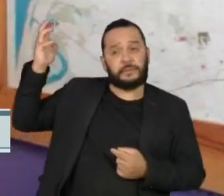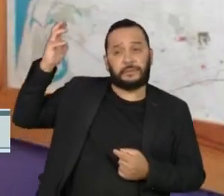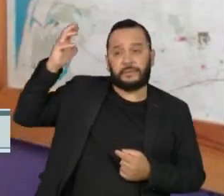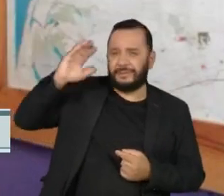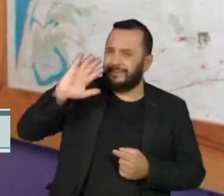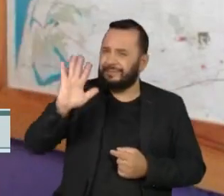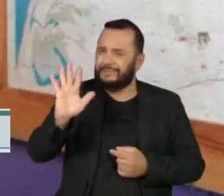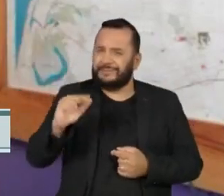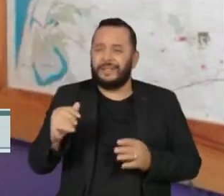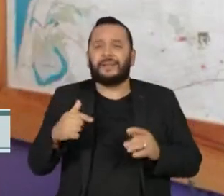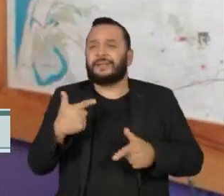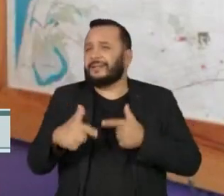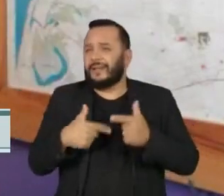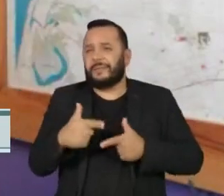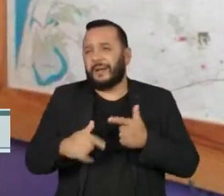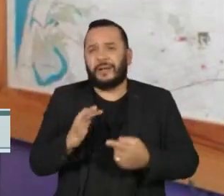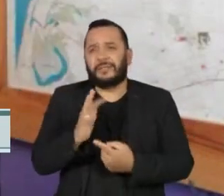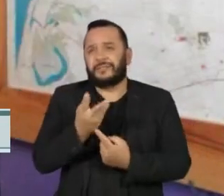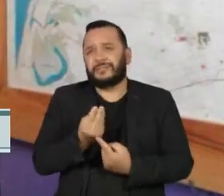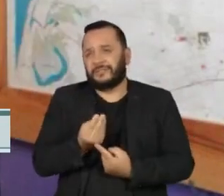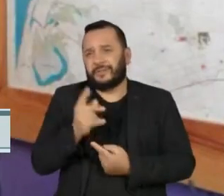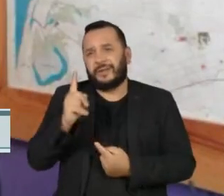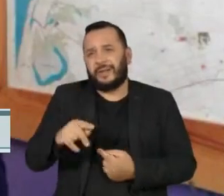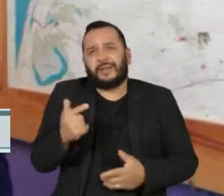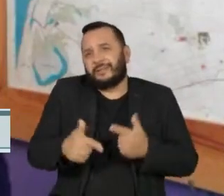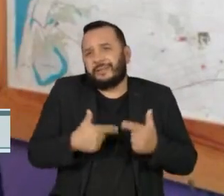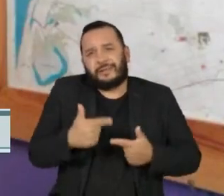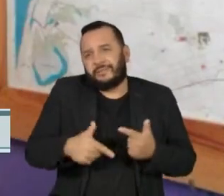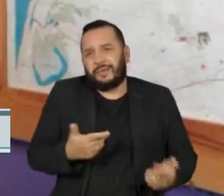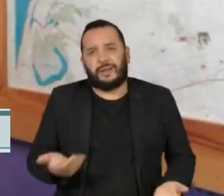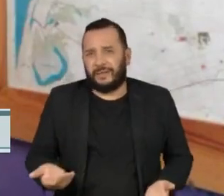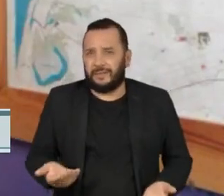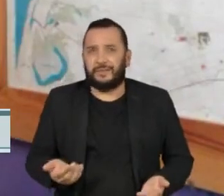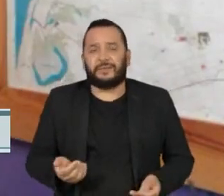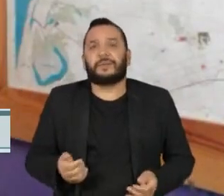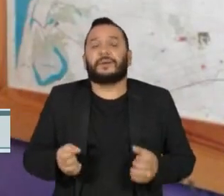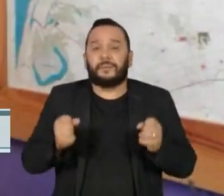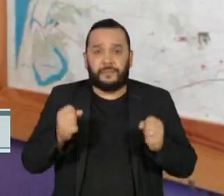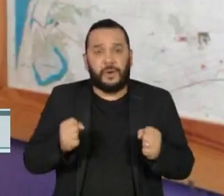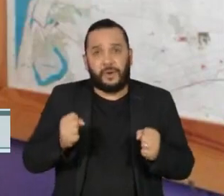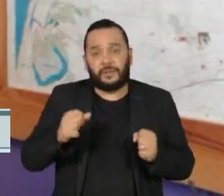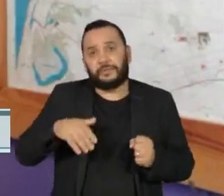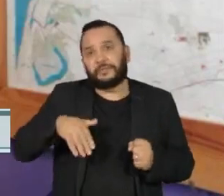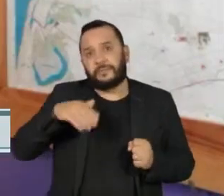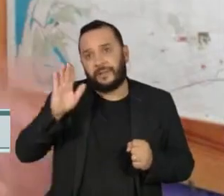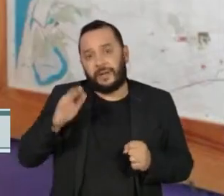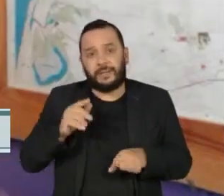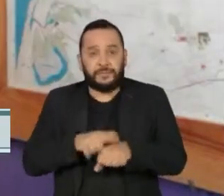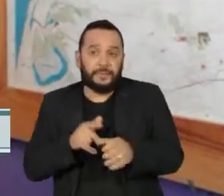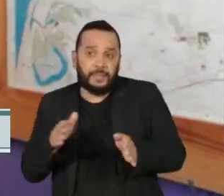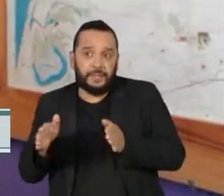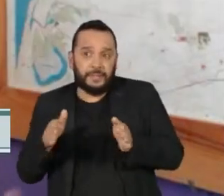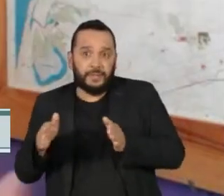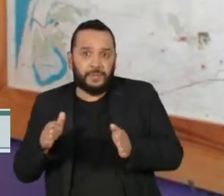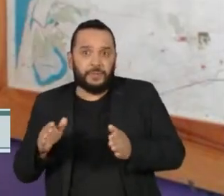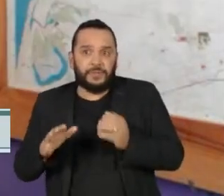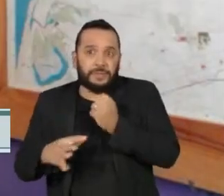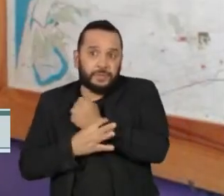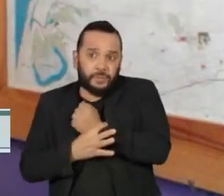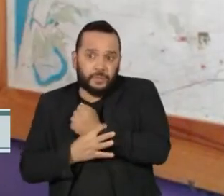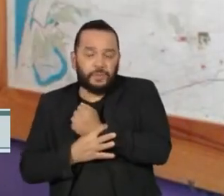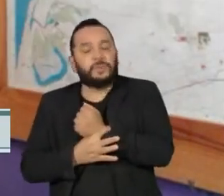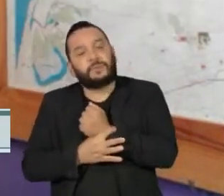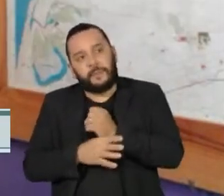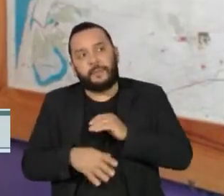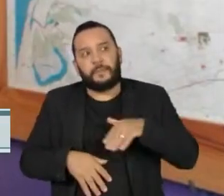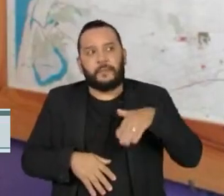que o trabalho artístico é um trabalho. Então, pode ser mais, de forma mais intensa num período, mais regular, mas é um